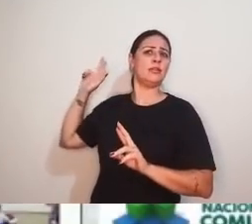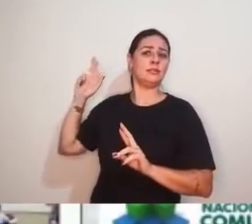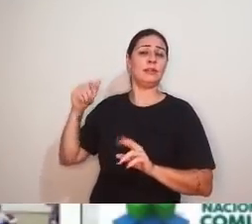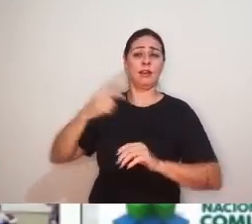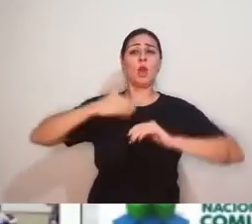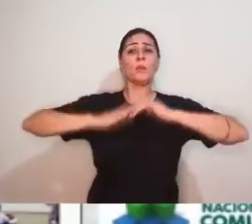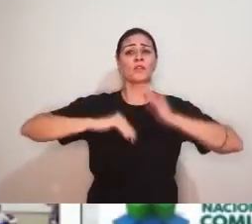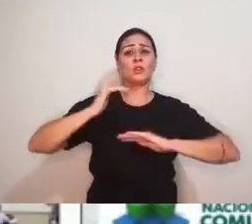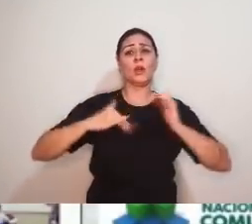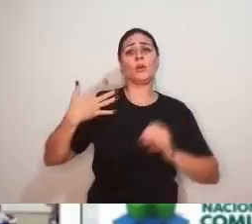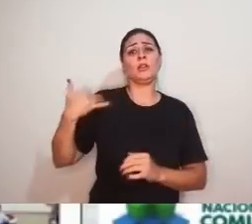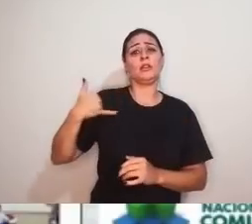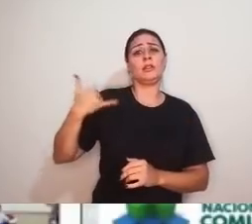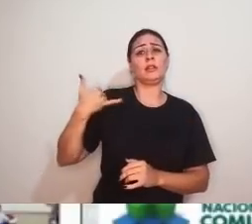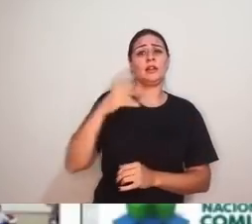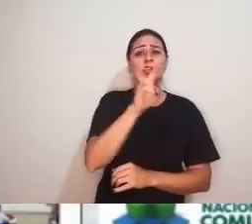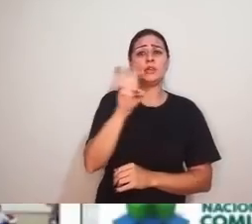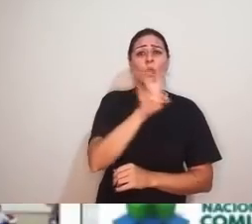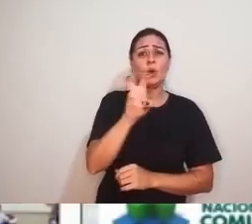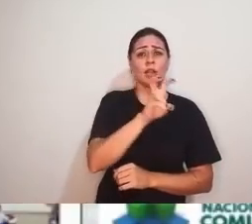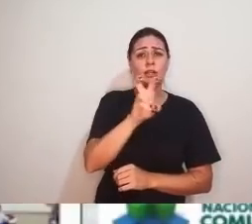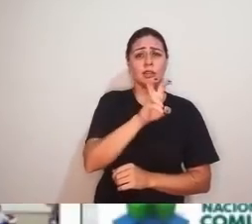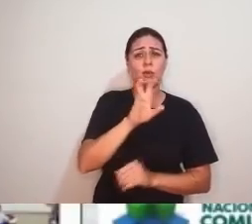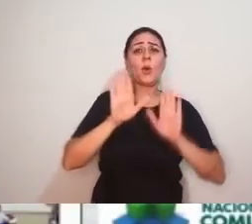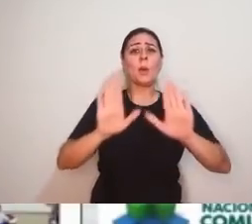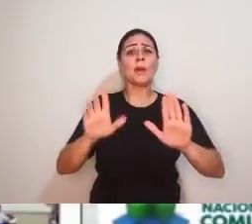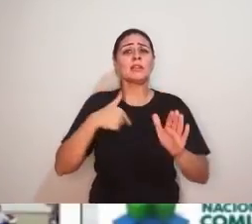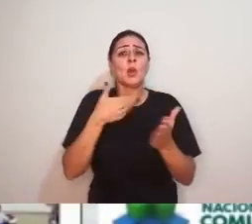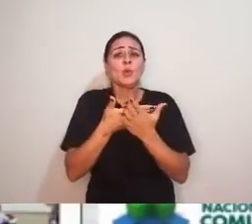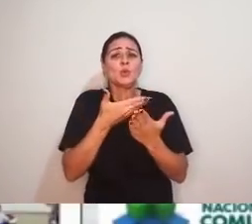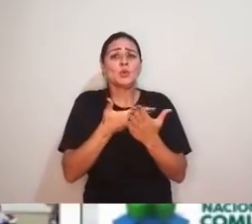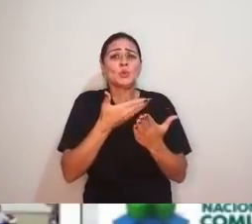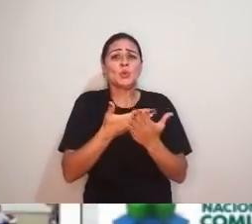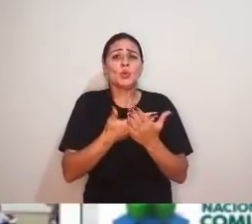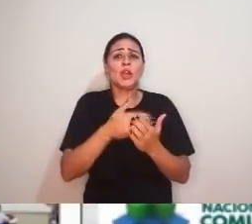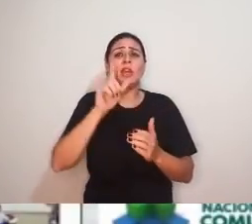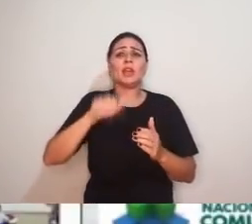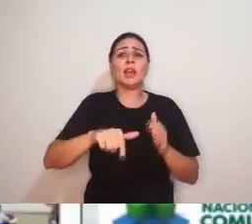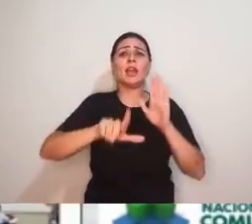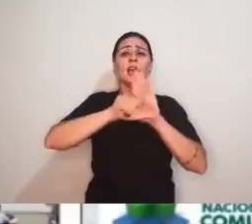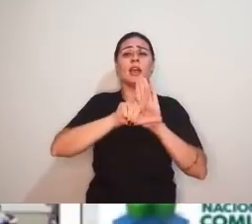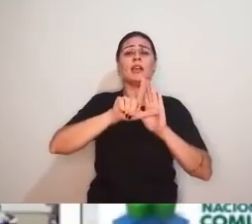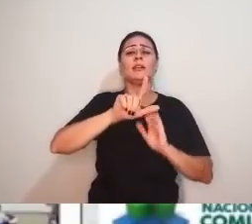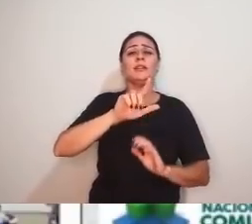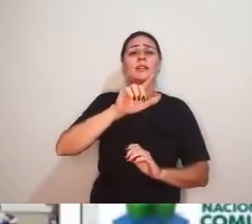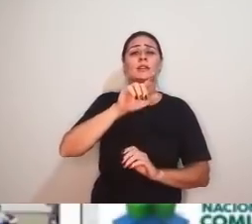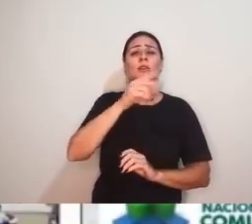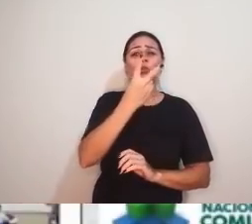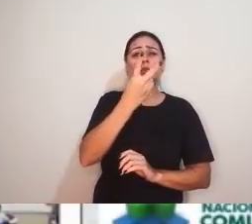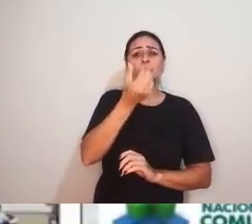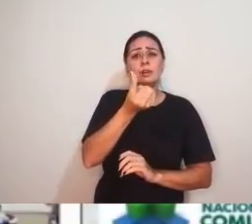exemplo, sou um profissional de 55 anos de idade que fui formado sob a égide